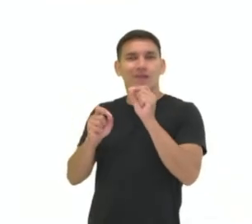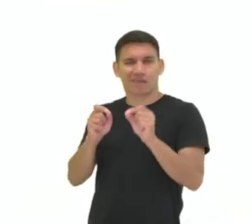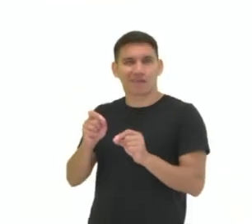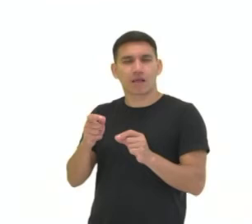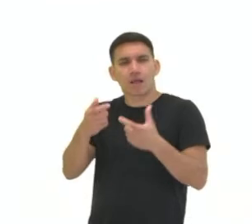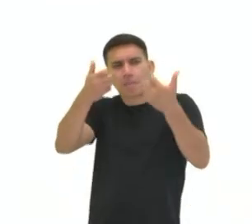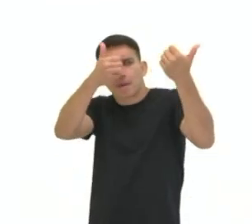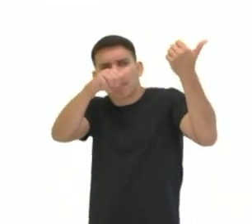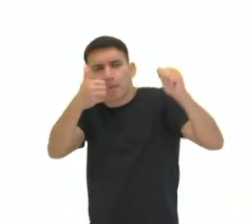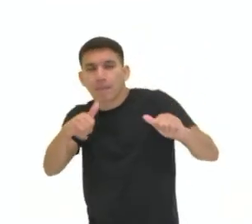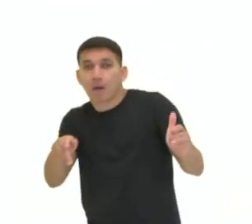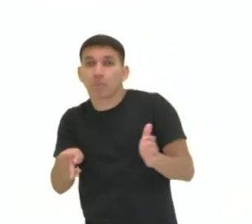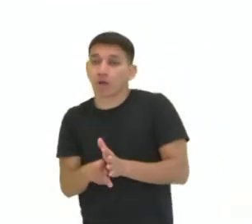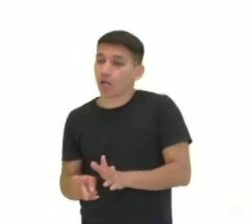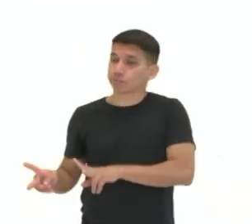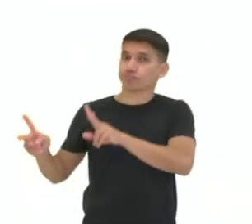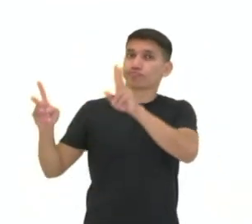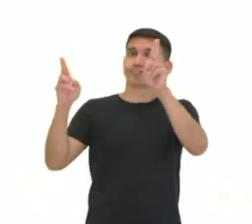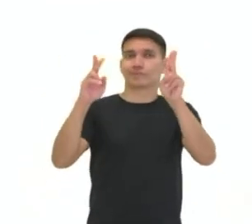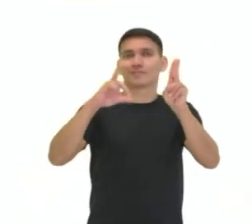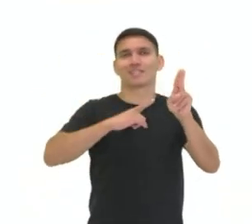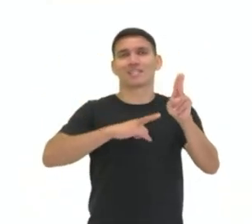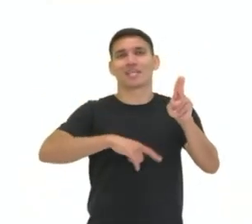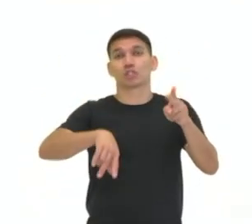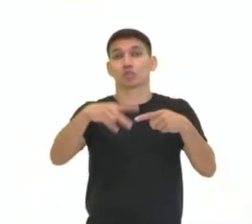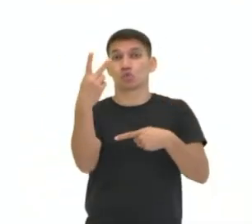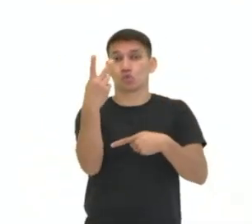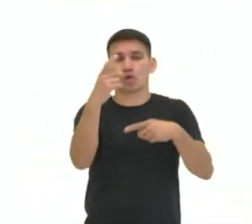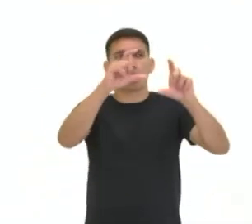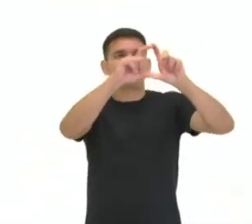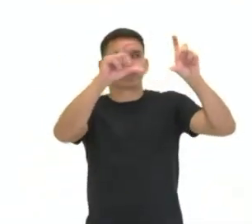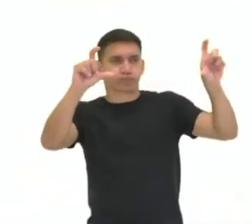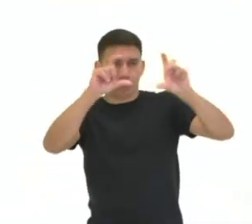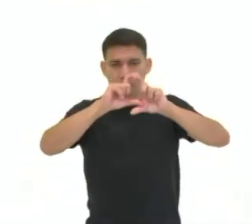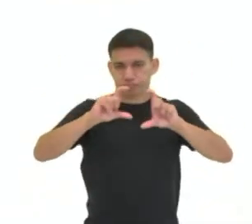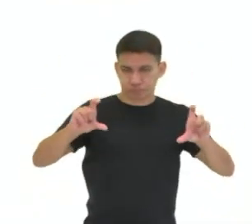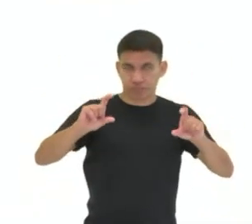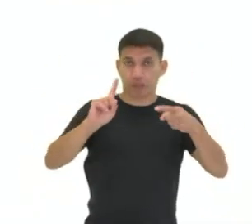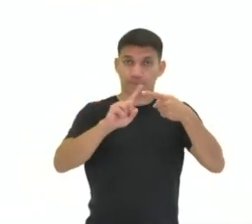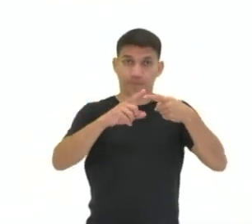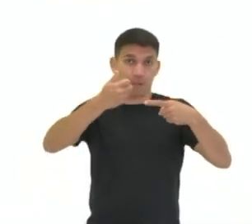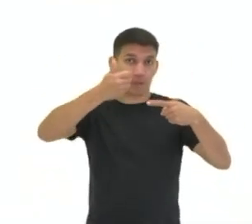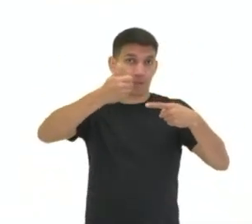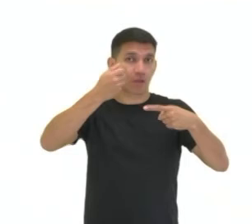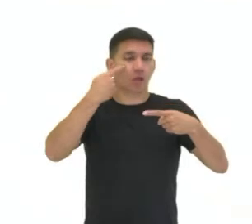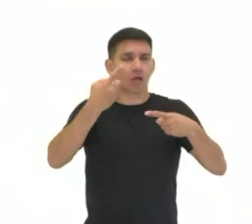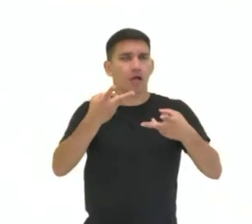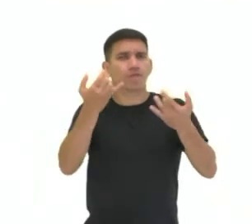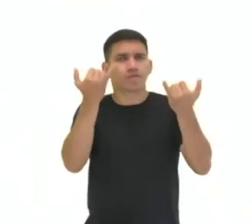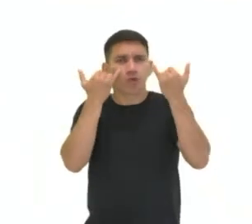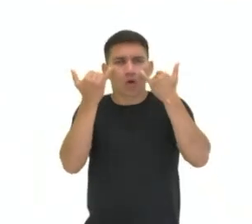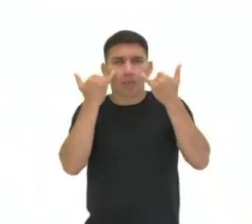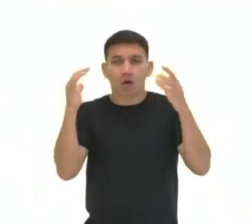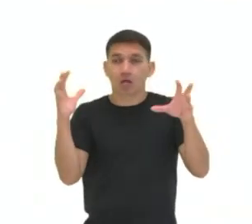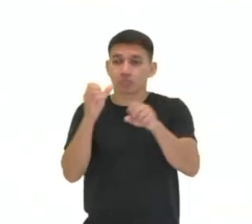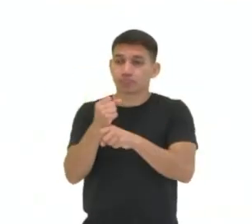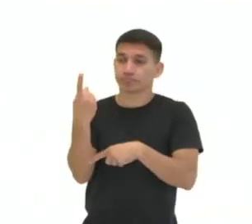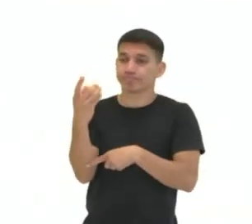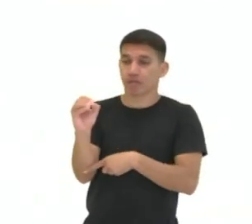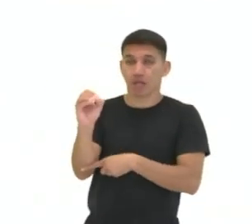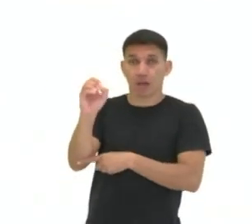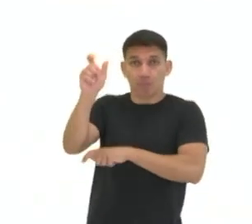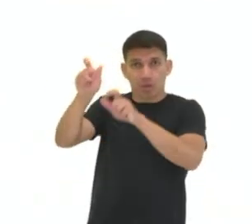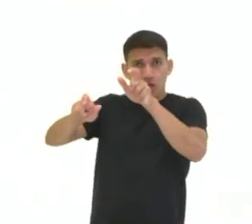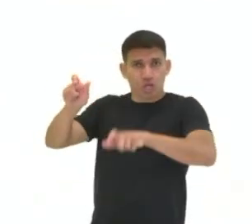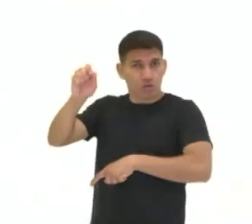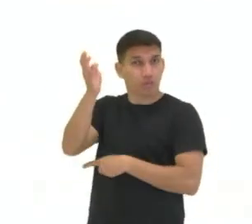que analisar o fragmento, né? São duas manchetes. Na primeira manchete, a gente tem a informação de cada 10 brasileiros,